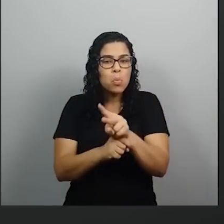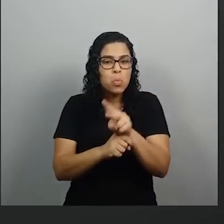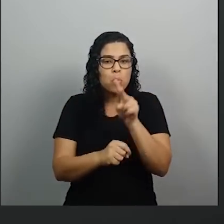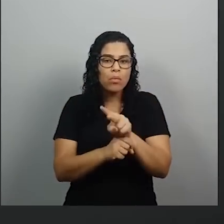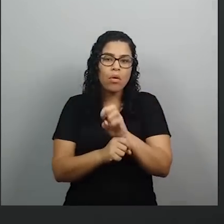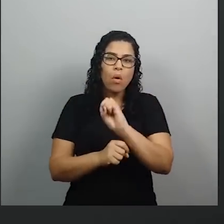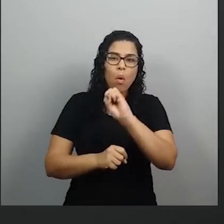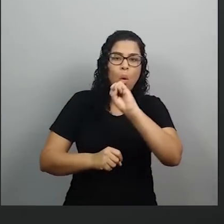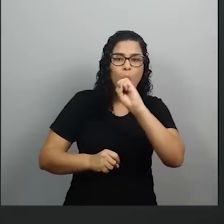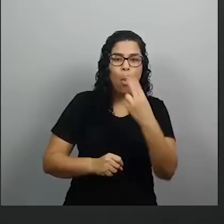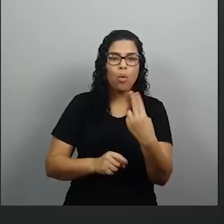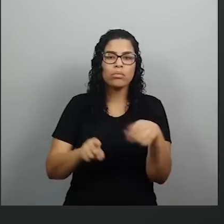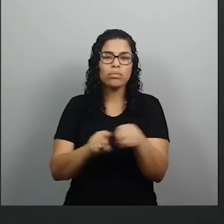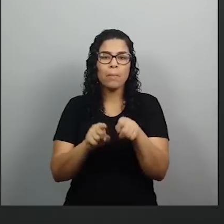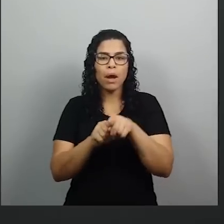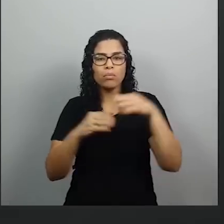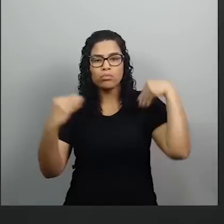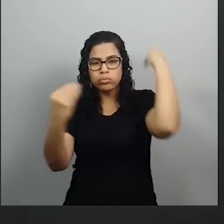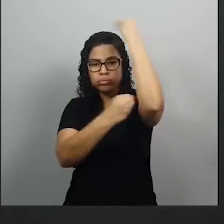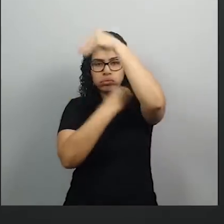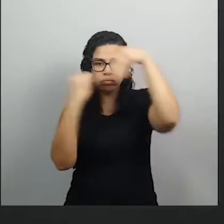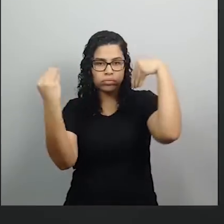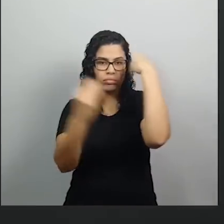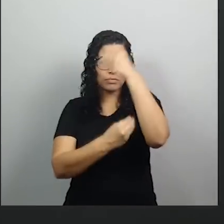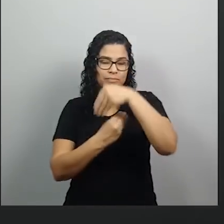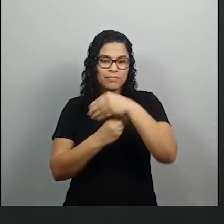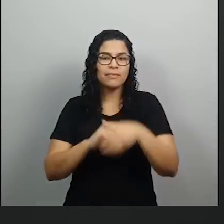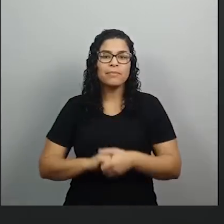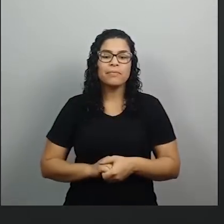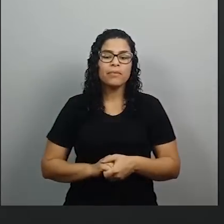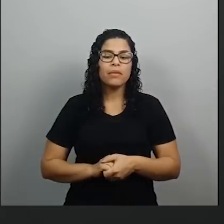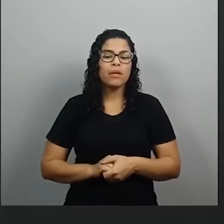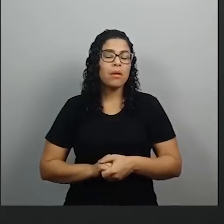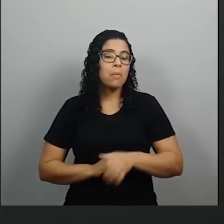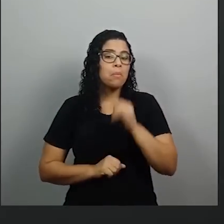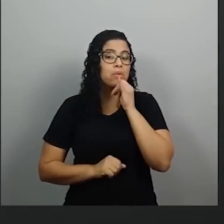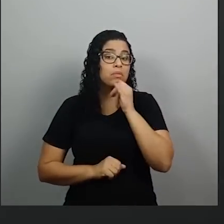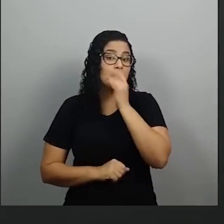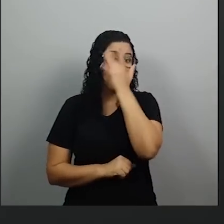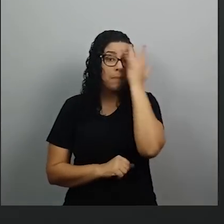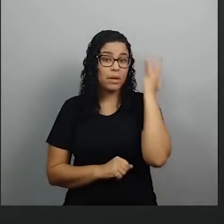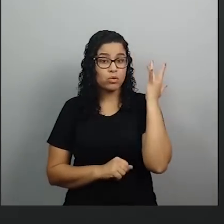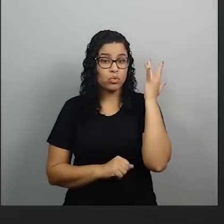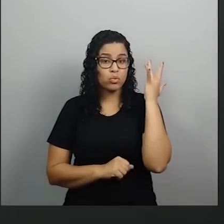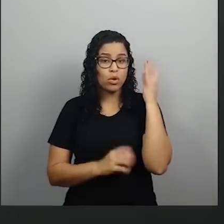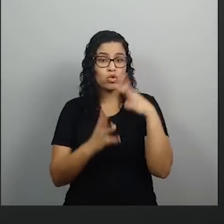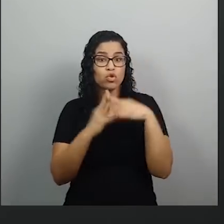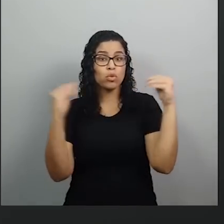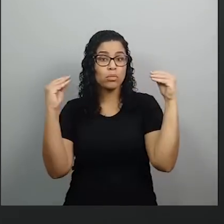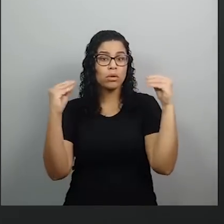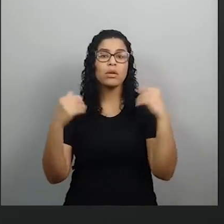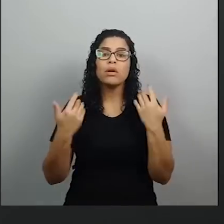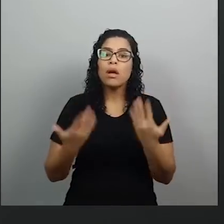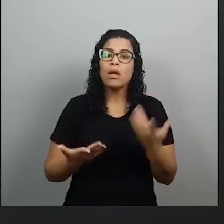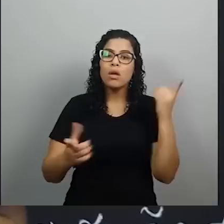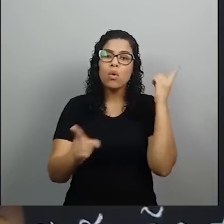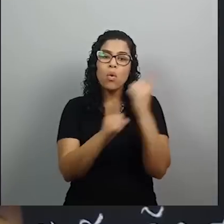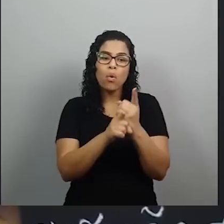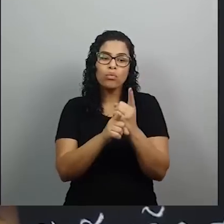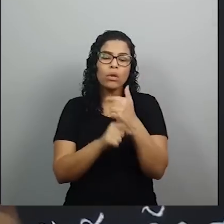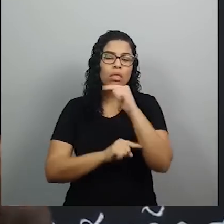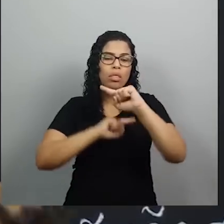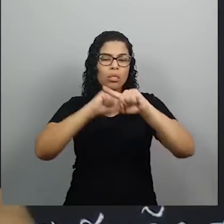seres, isso acontece até hoje, né? Muitas vezes pessoas desaparecem e quando se encontra muito